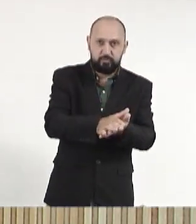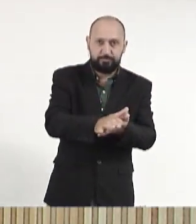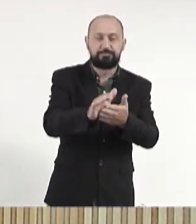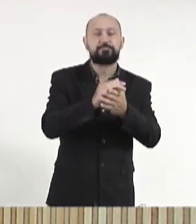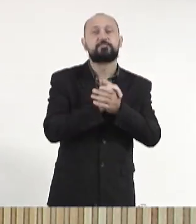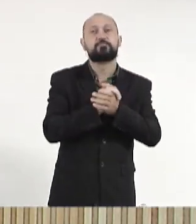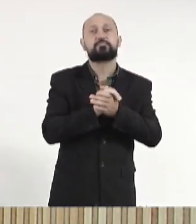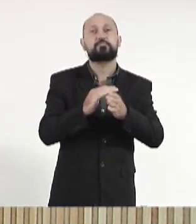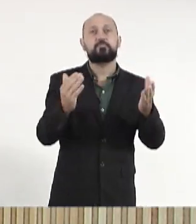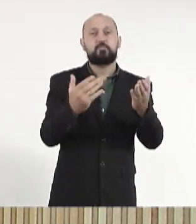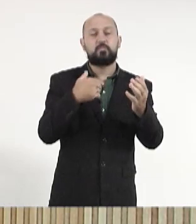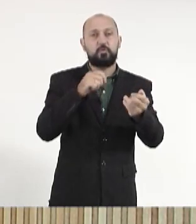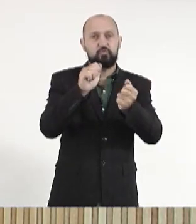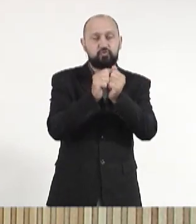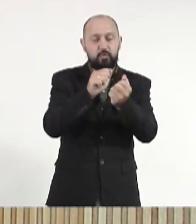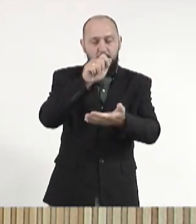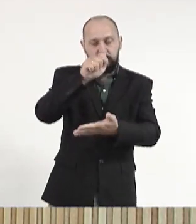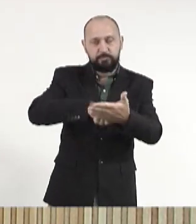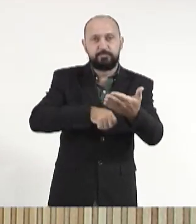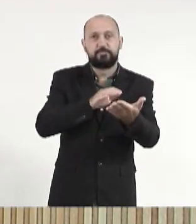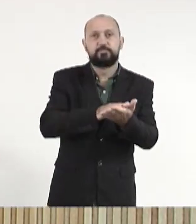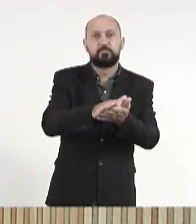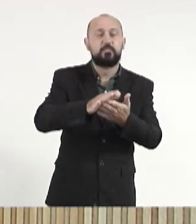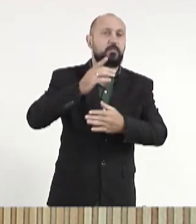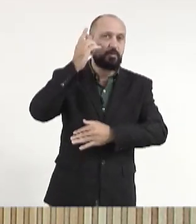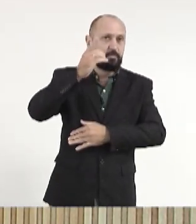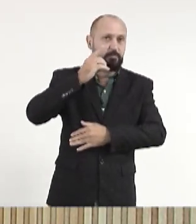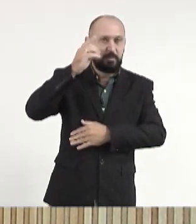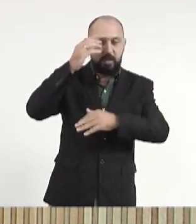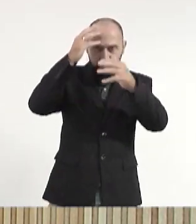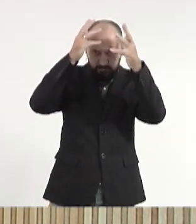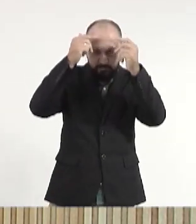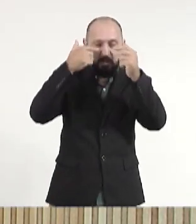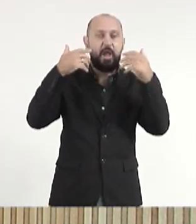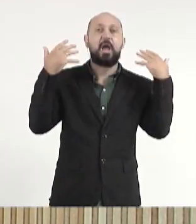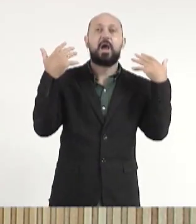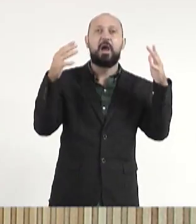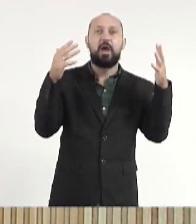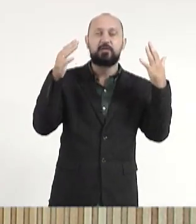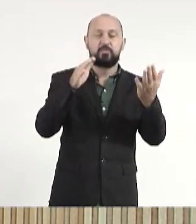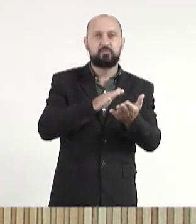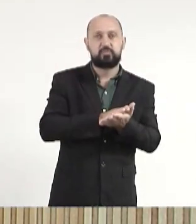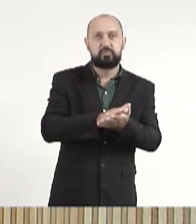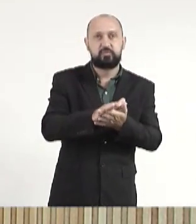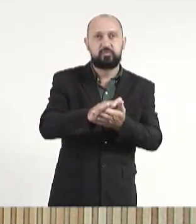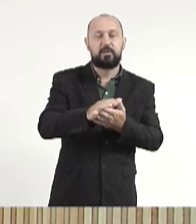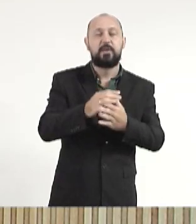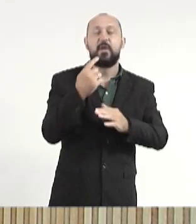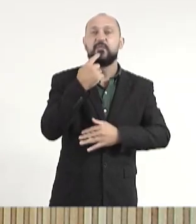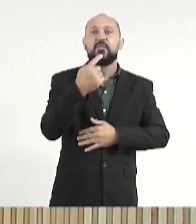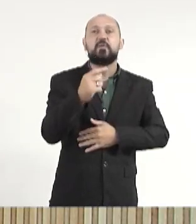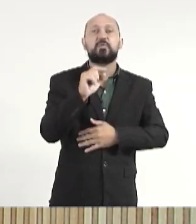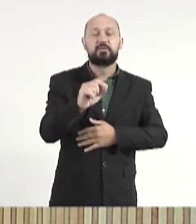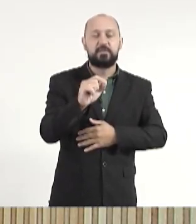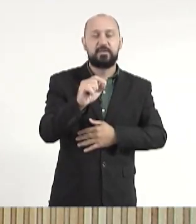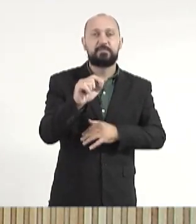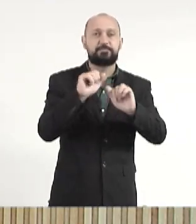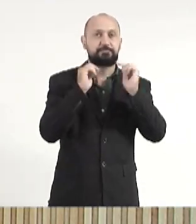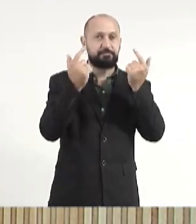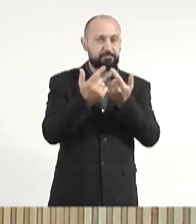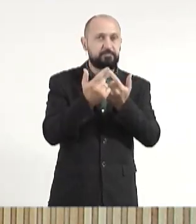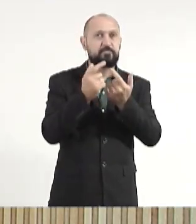do Supremo Tribunal Federal com relação à constitucionalidade de uma lei apresentada por ele em 2022 e